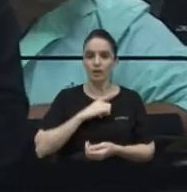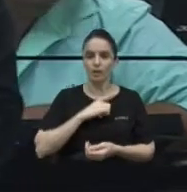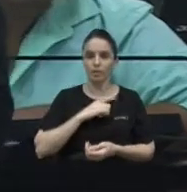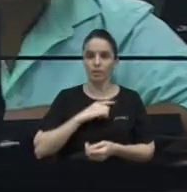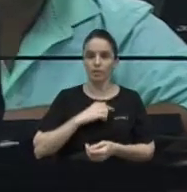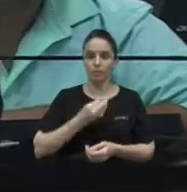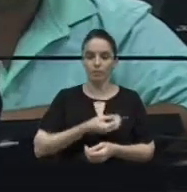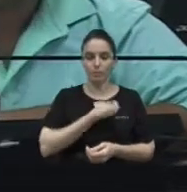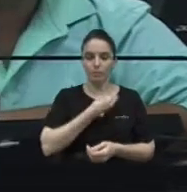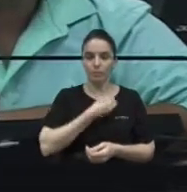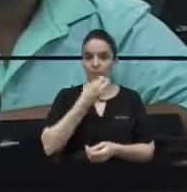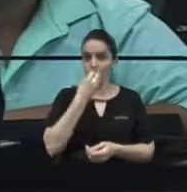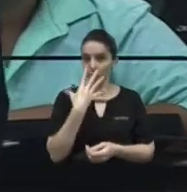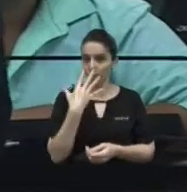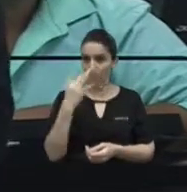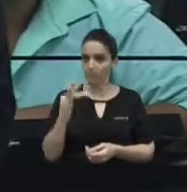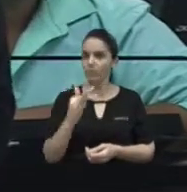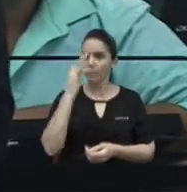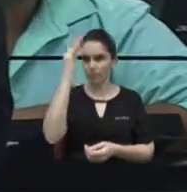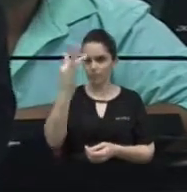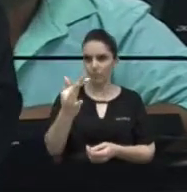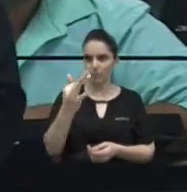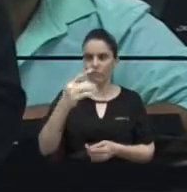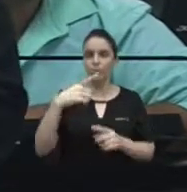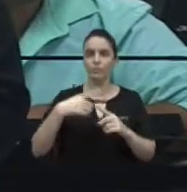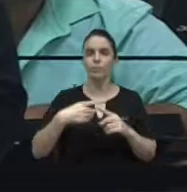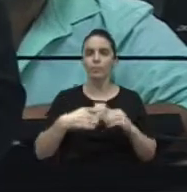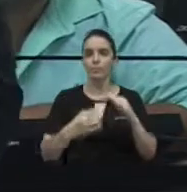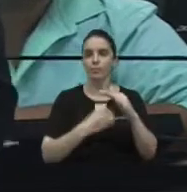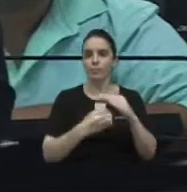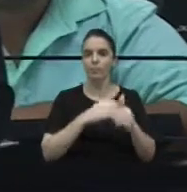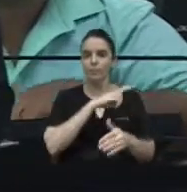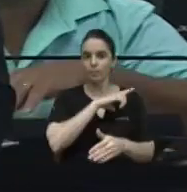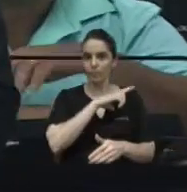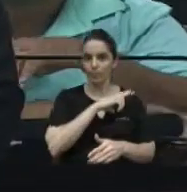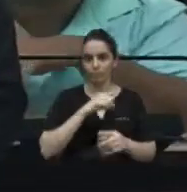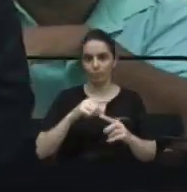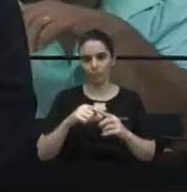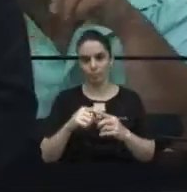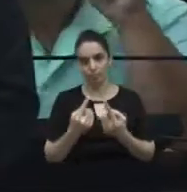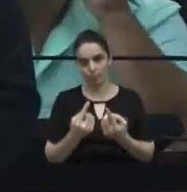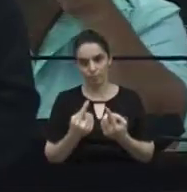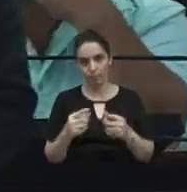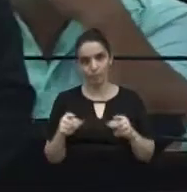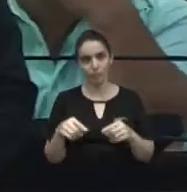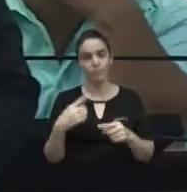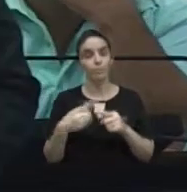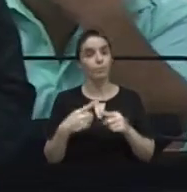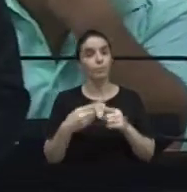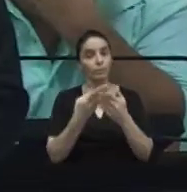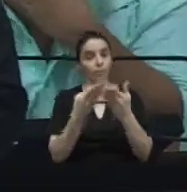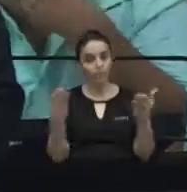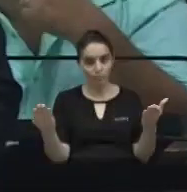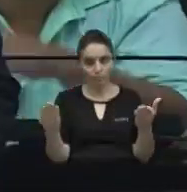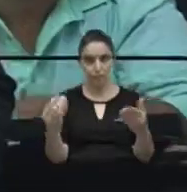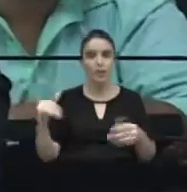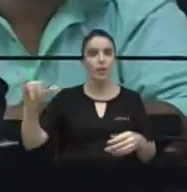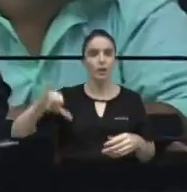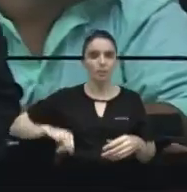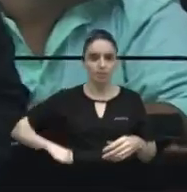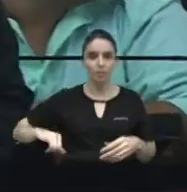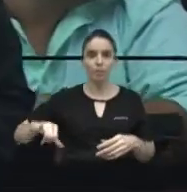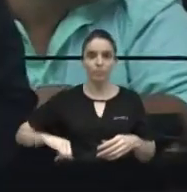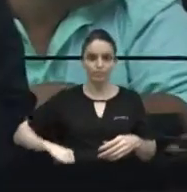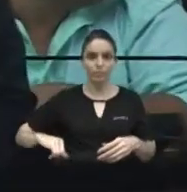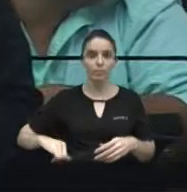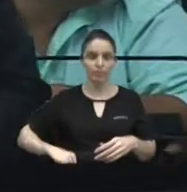do país, advindo das privatizações, porque nós, infelizmente, vamos gozar dos benefícios que os